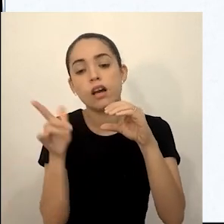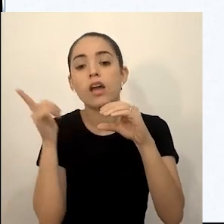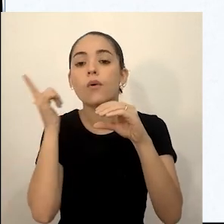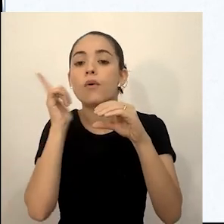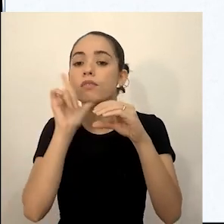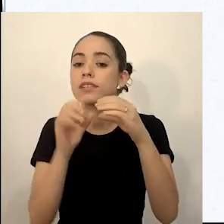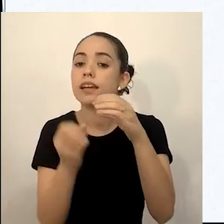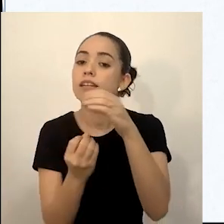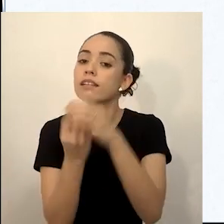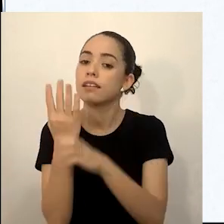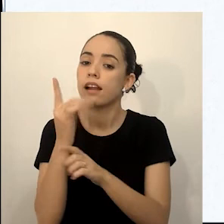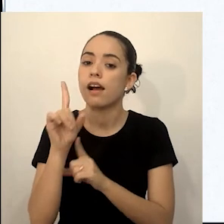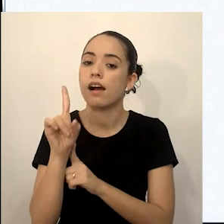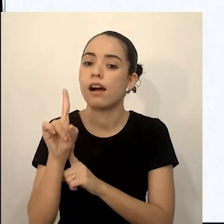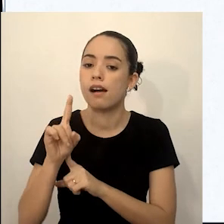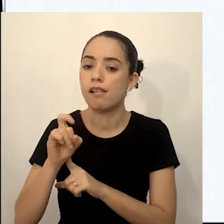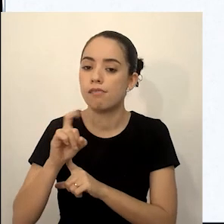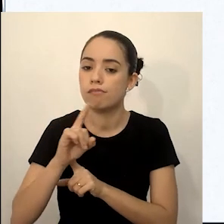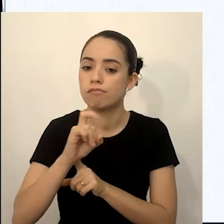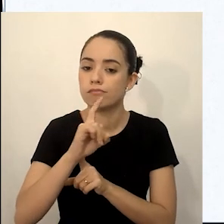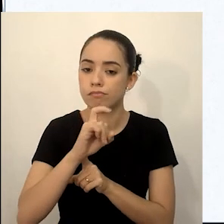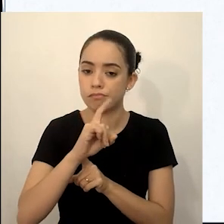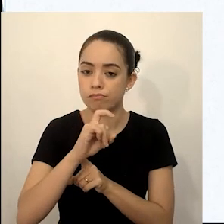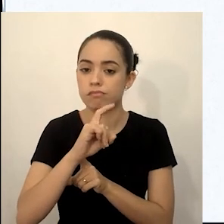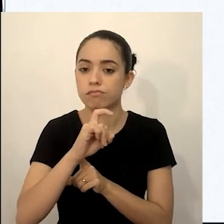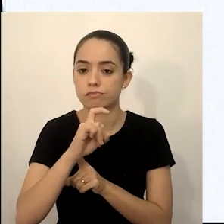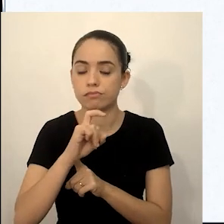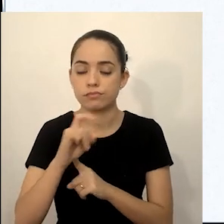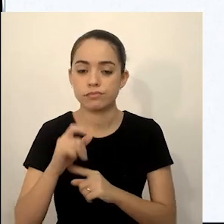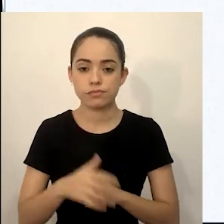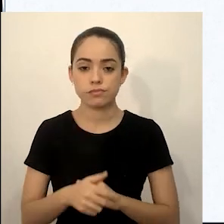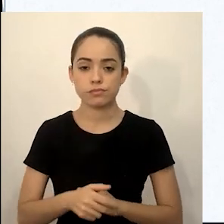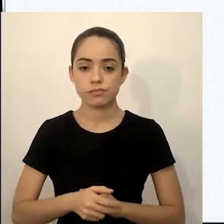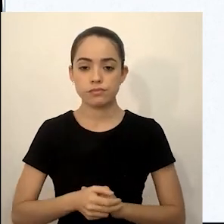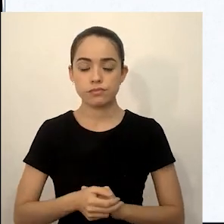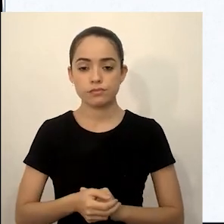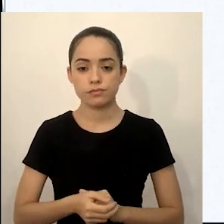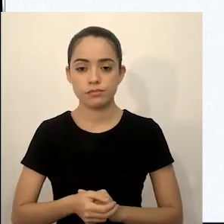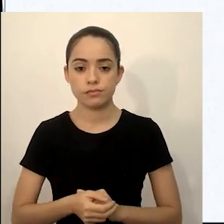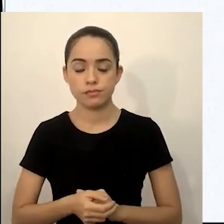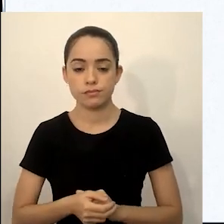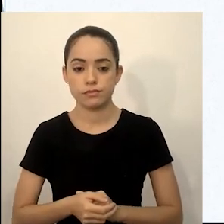a formação do espermatozoide.